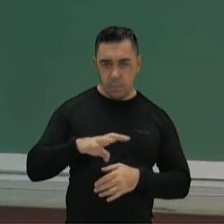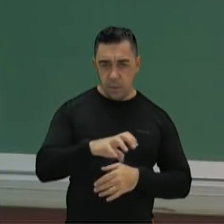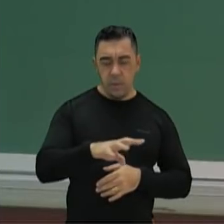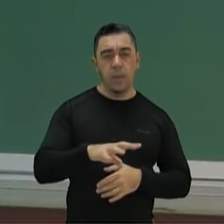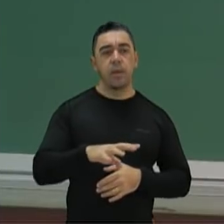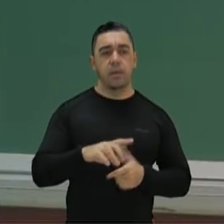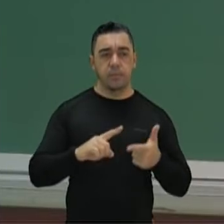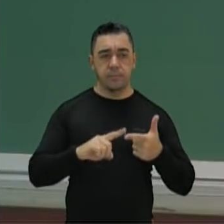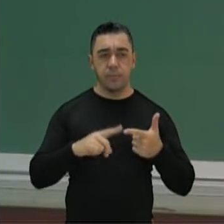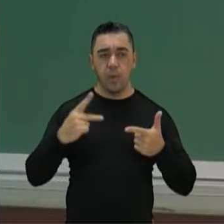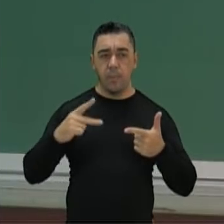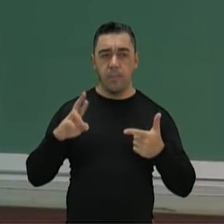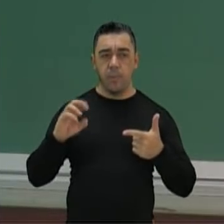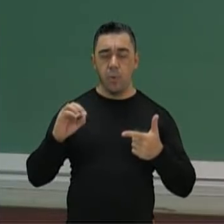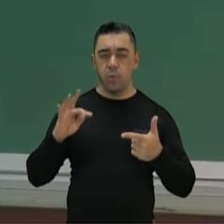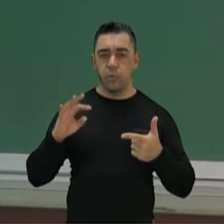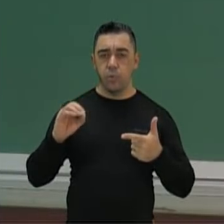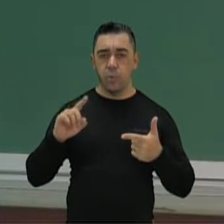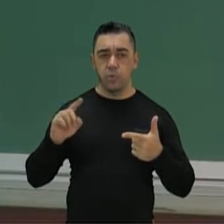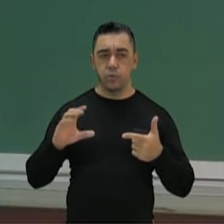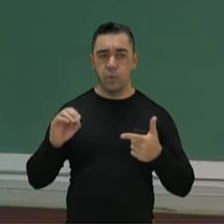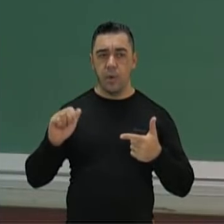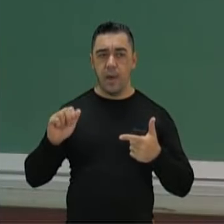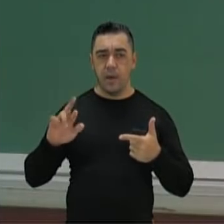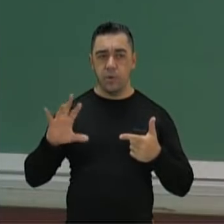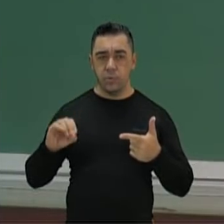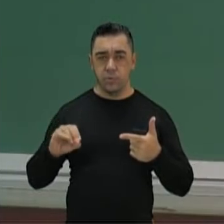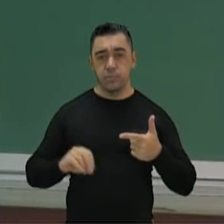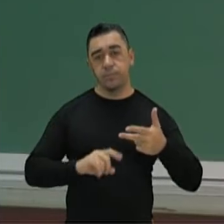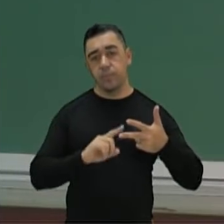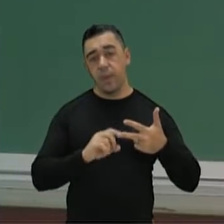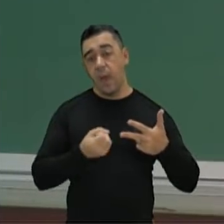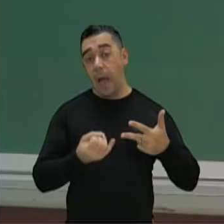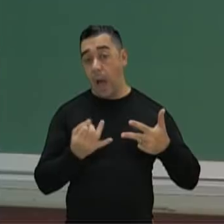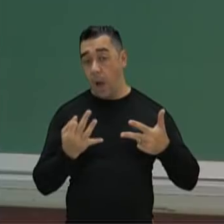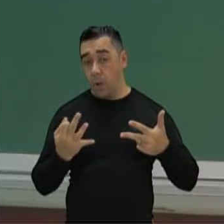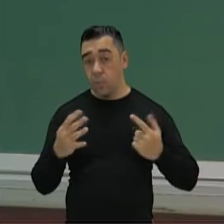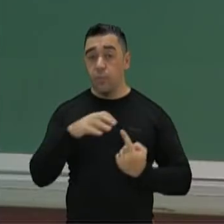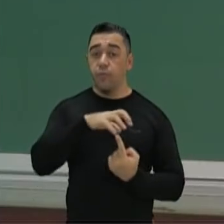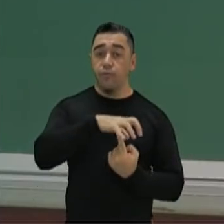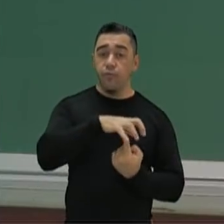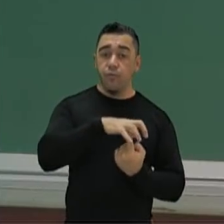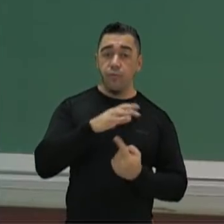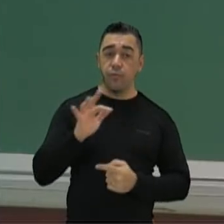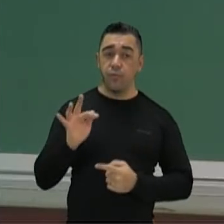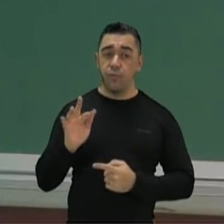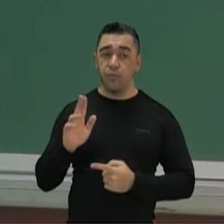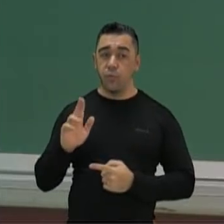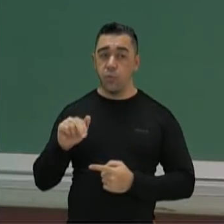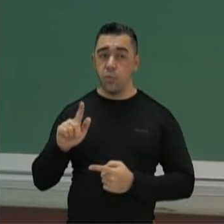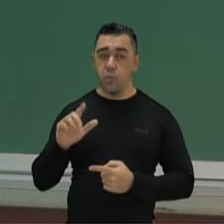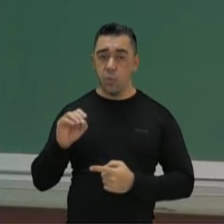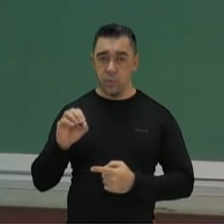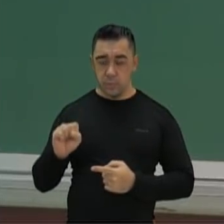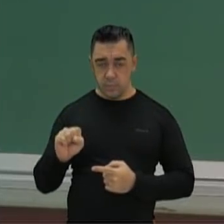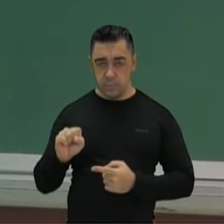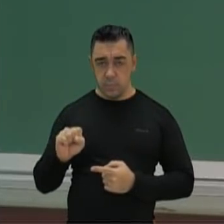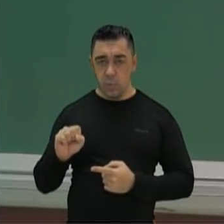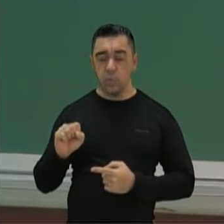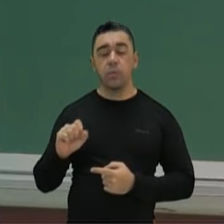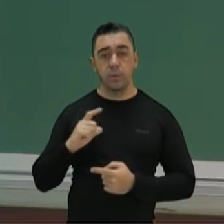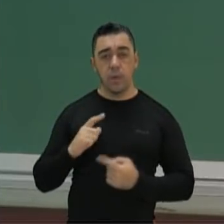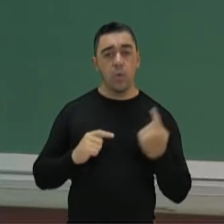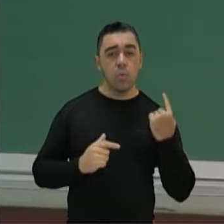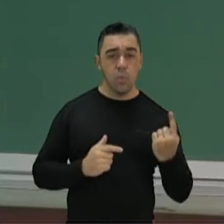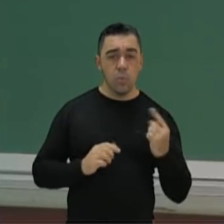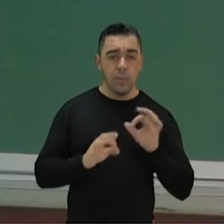os protozoários e alguns fungos unicelulares. Nós não enxergamos esses seres vivos